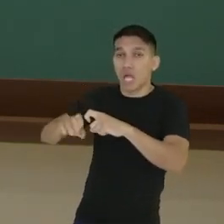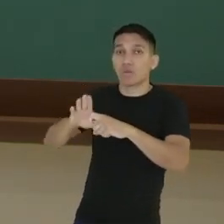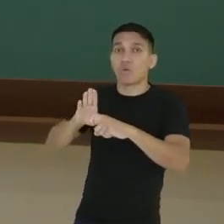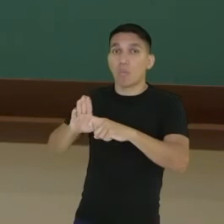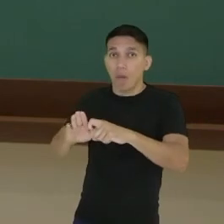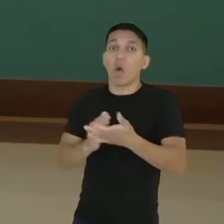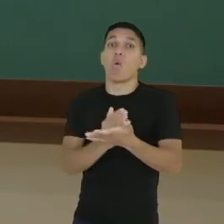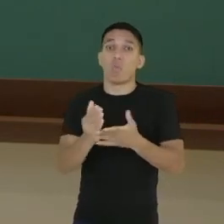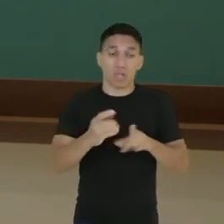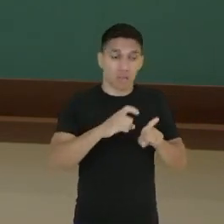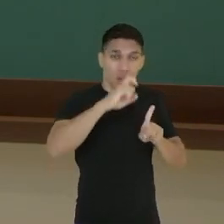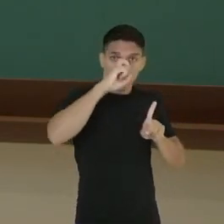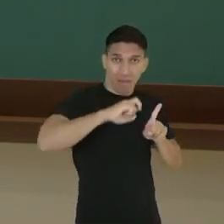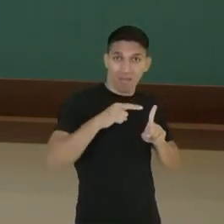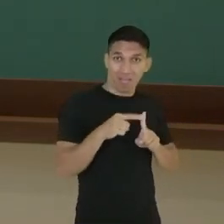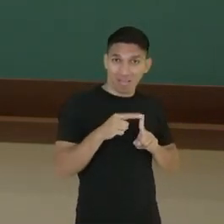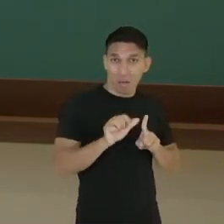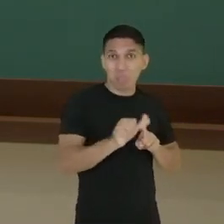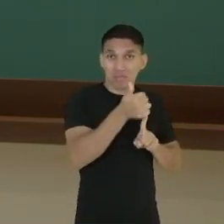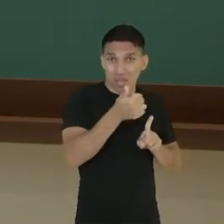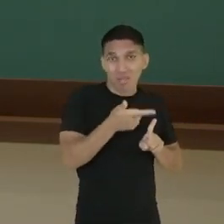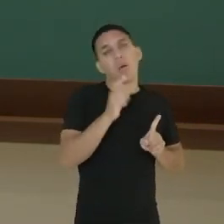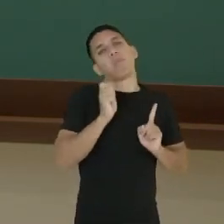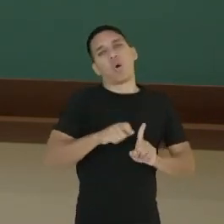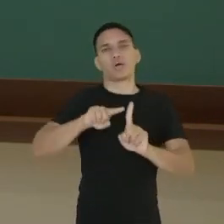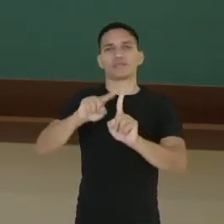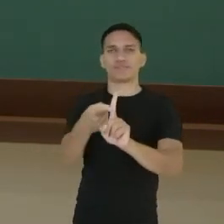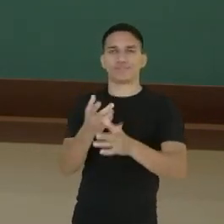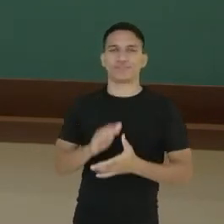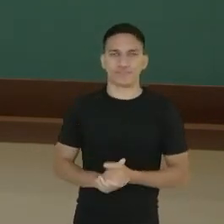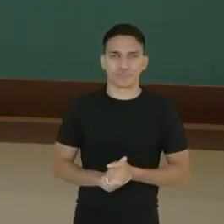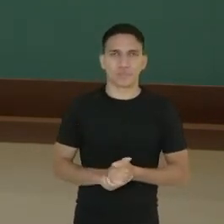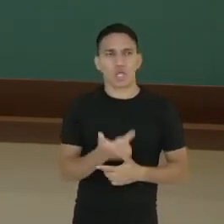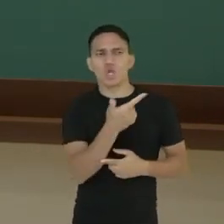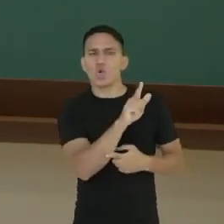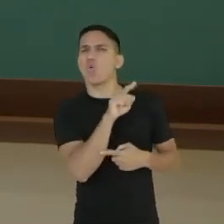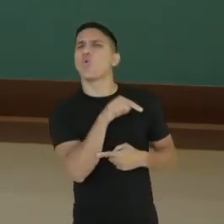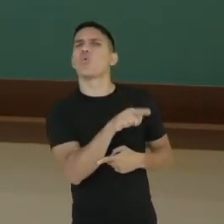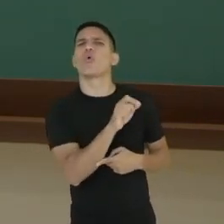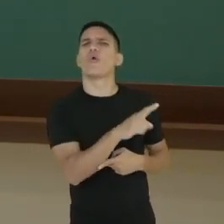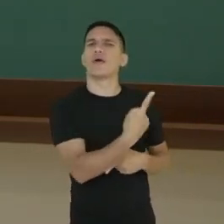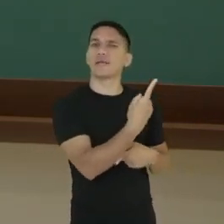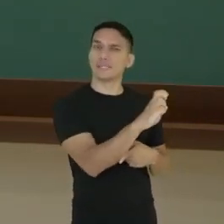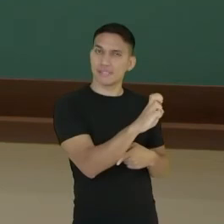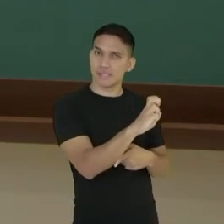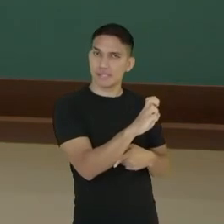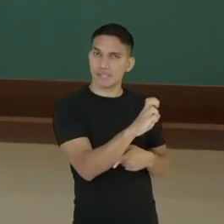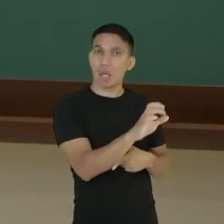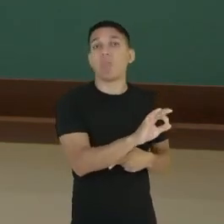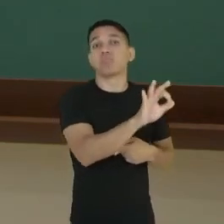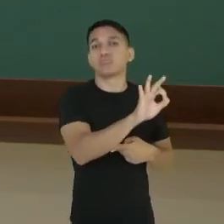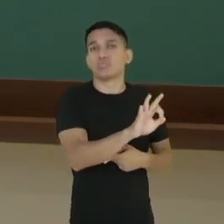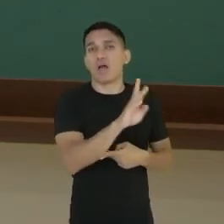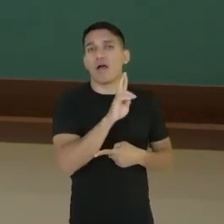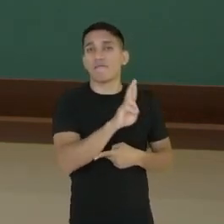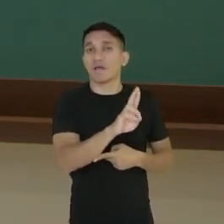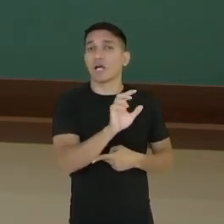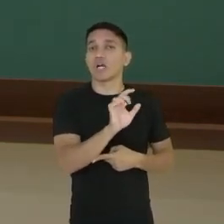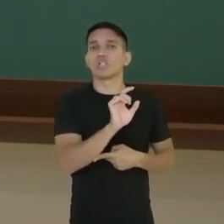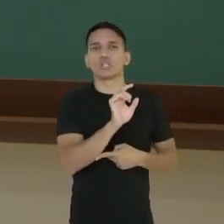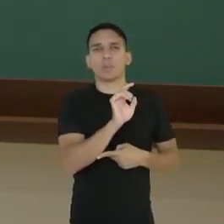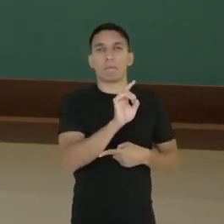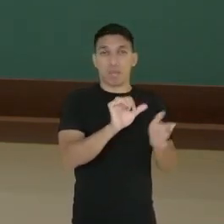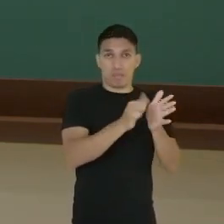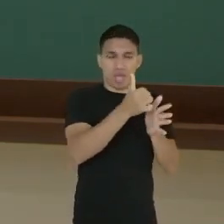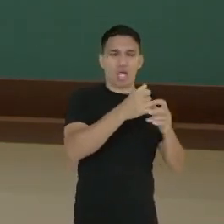fértil, pode sim ocorrer a gravidez. E os 15% que disseram que ela só iria menstruar